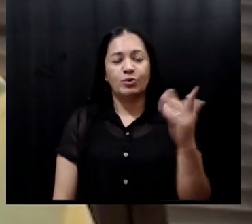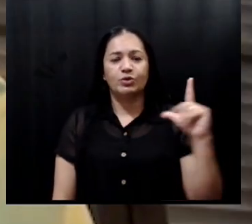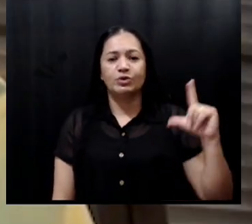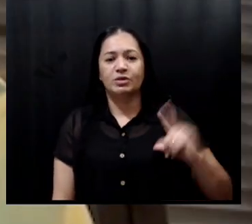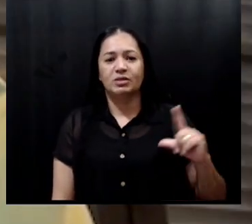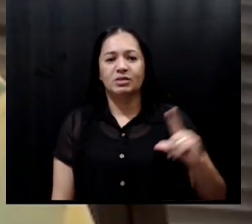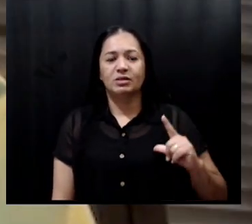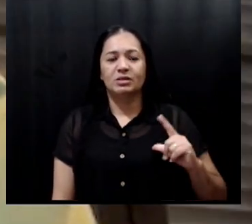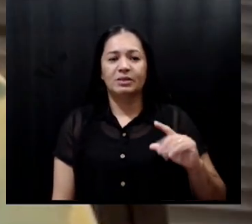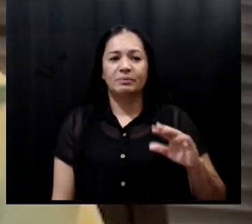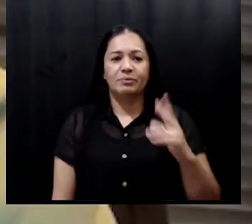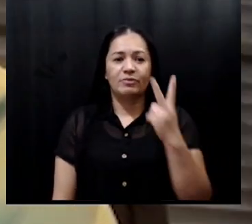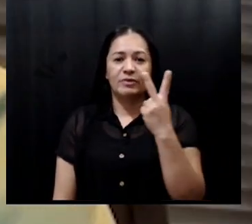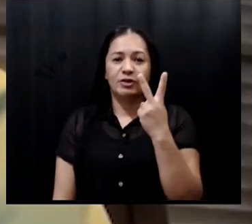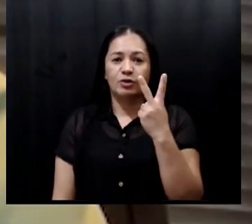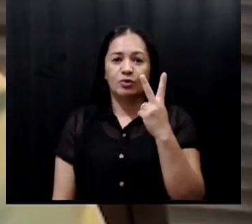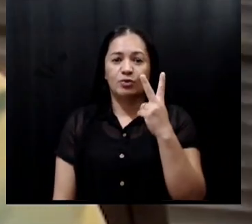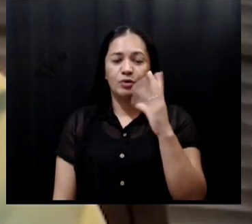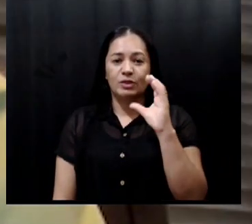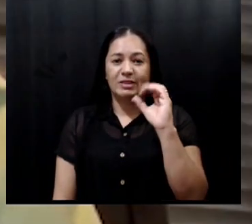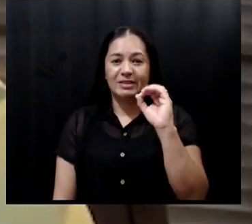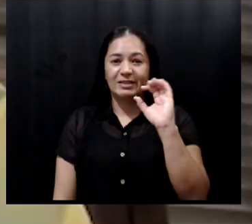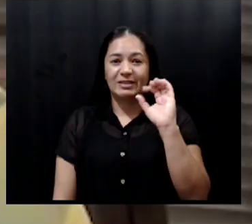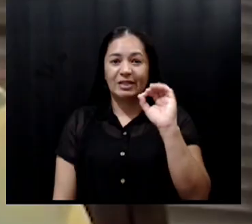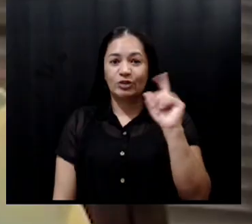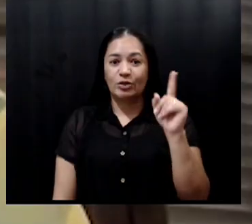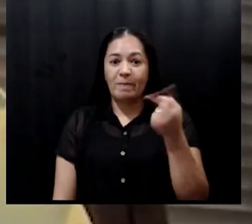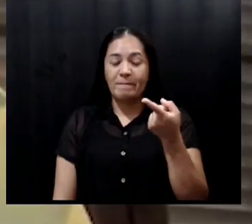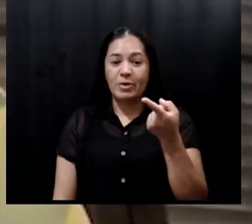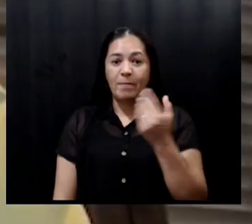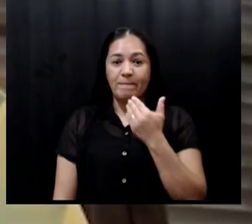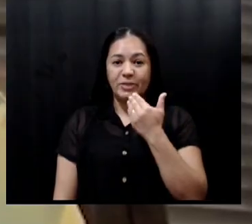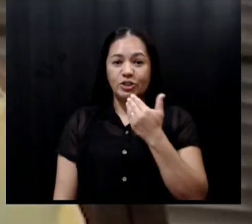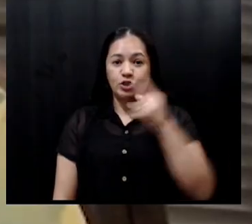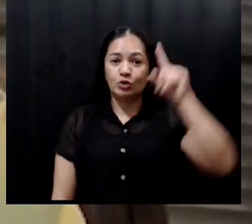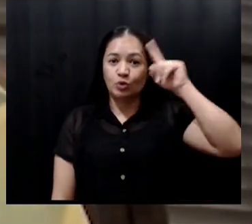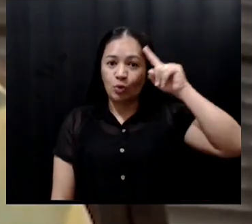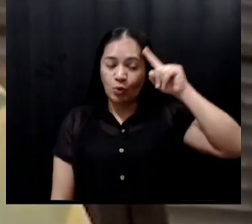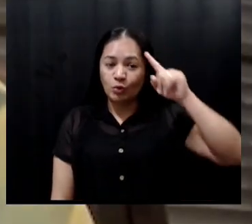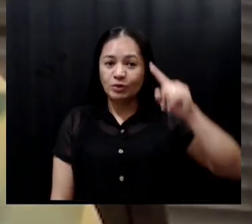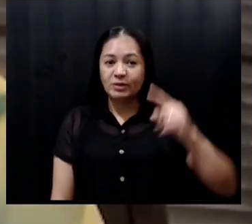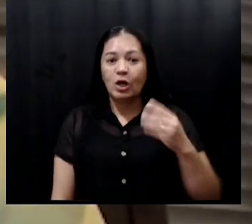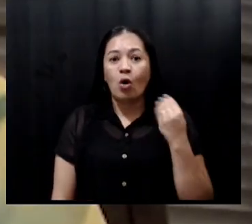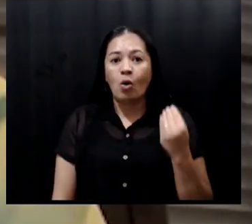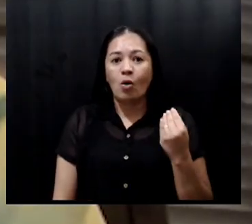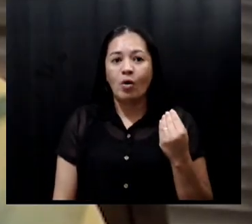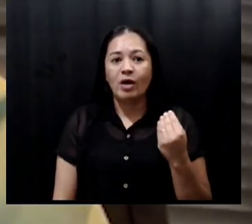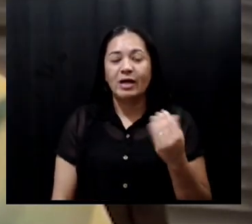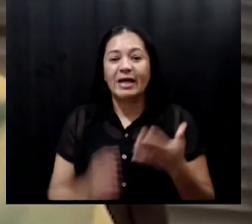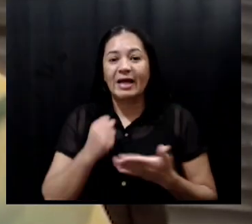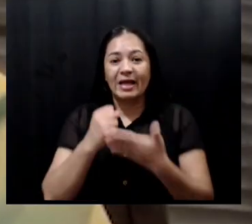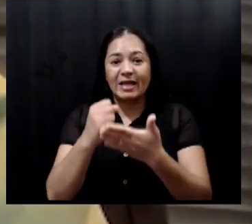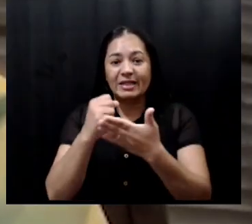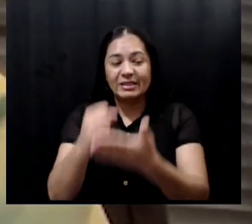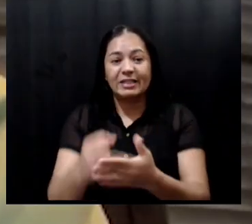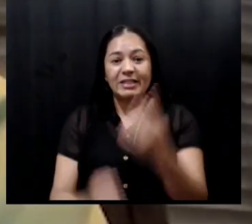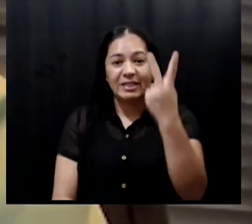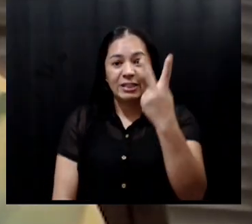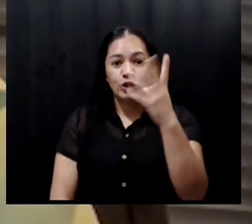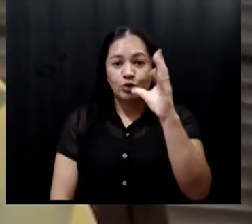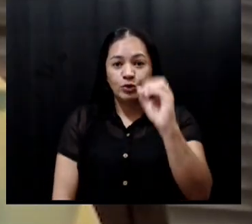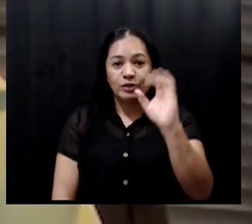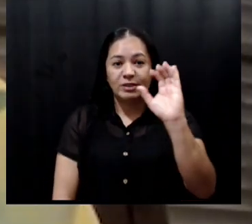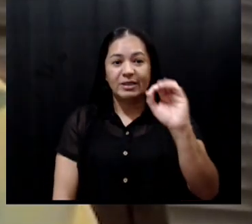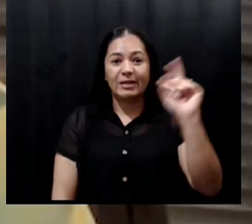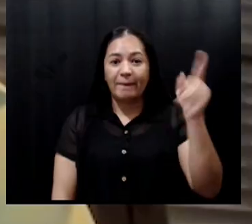200 mil pedidos por dia. Quer dizer, são mais de 200 mil entregas que são feitas por dia por todo o setor,